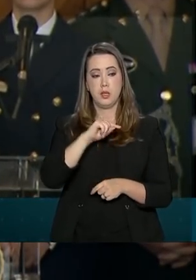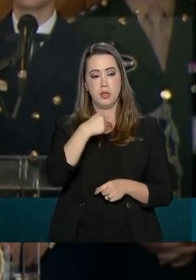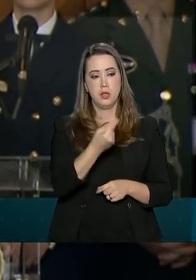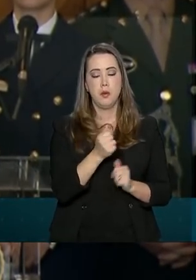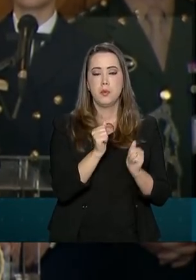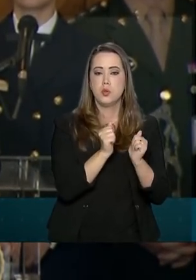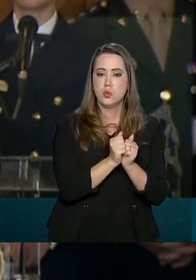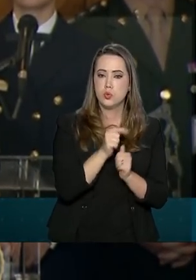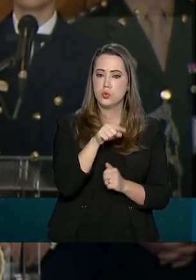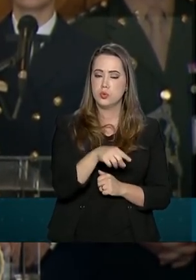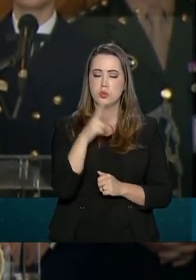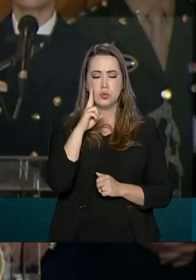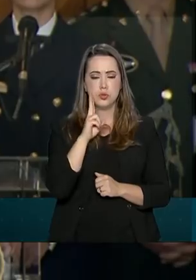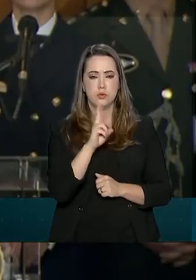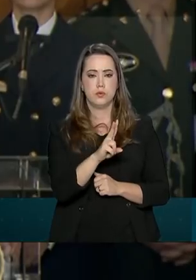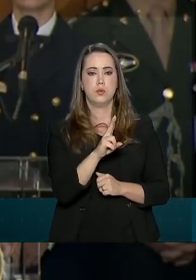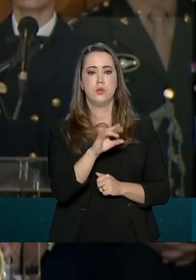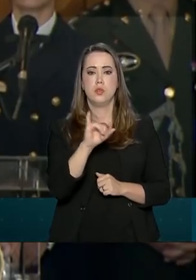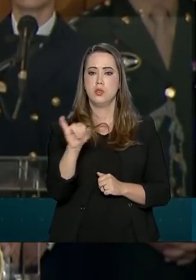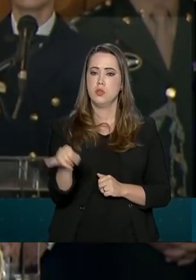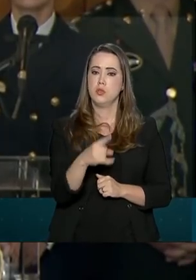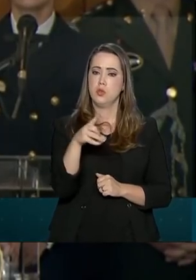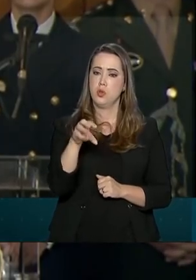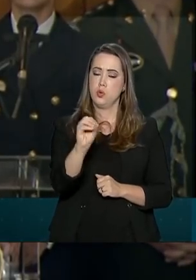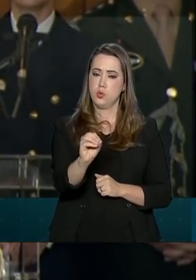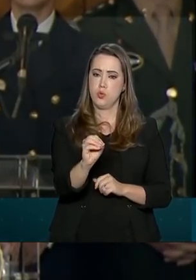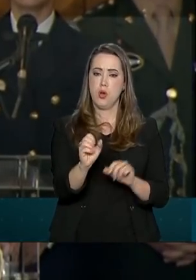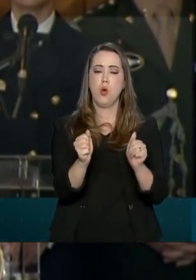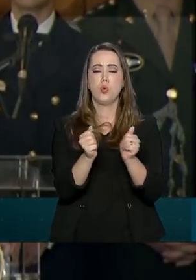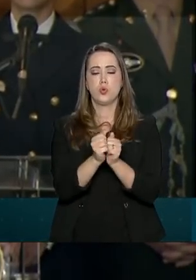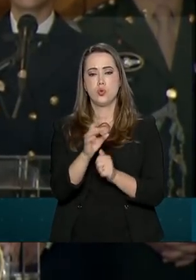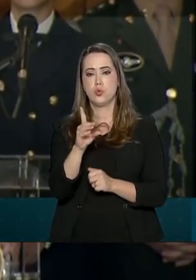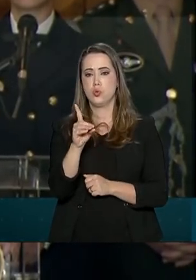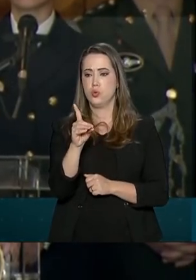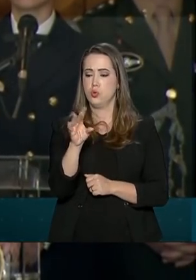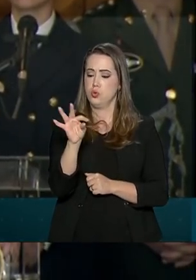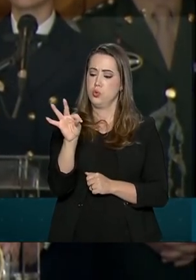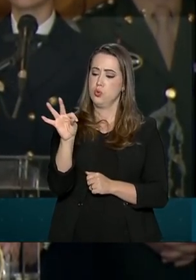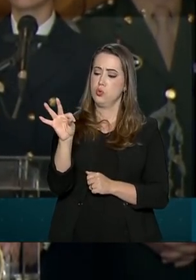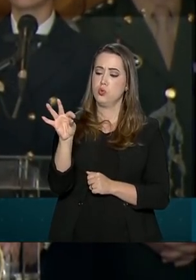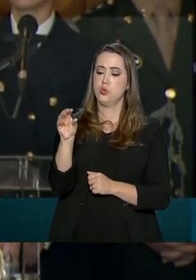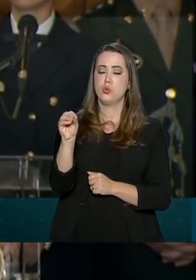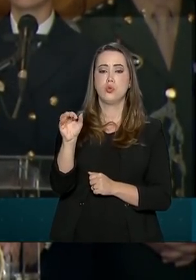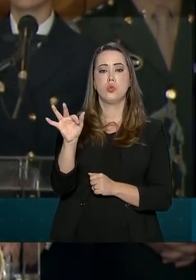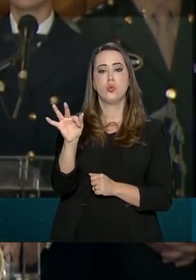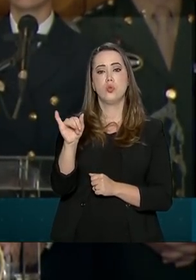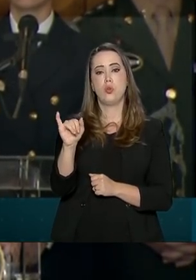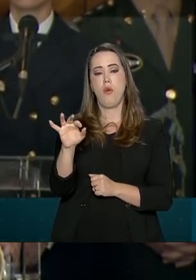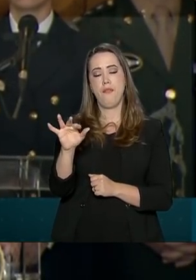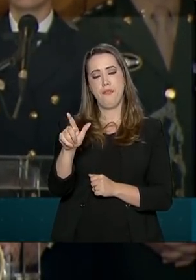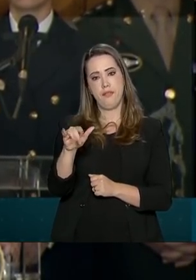Toffoli, pedi autorização para ele, se ele poderia ceder o Fernando para a defesa, e o Fernando veio.